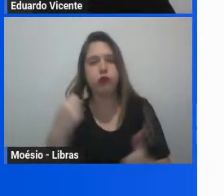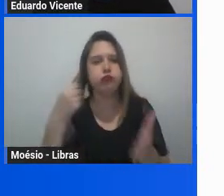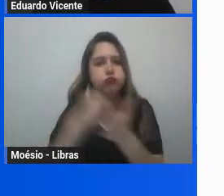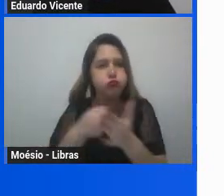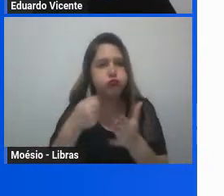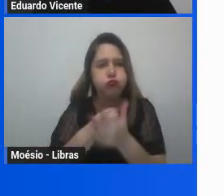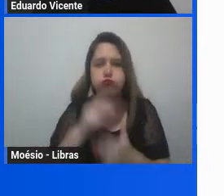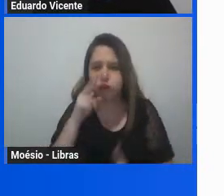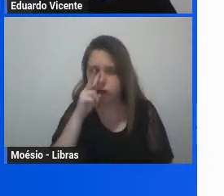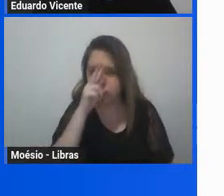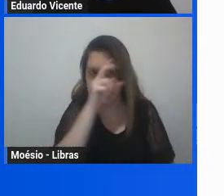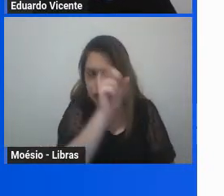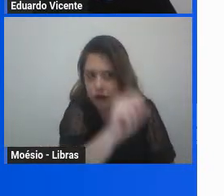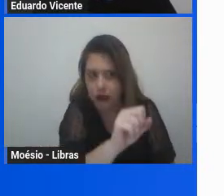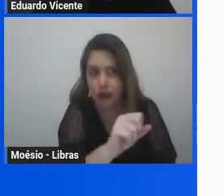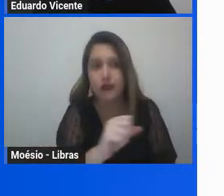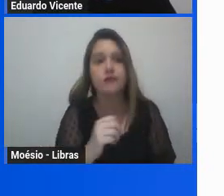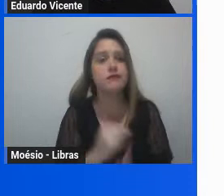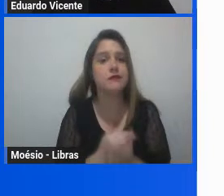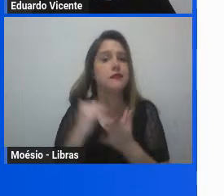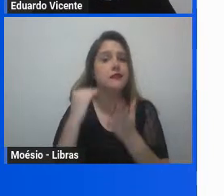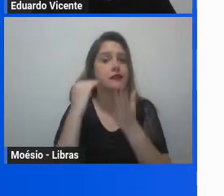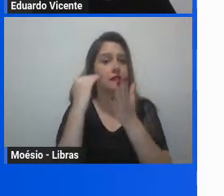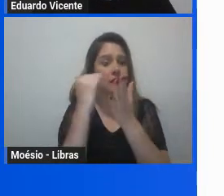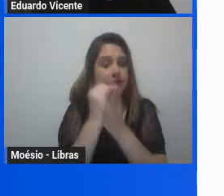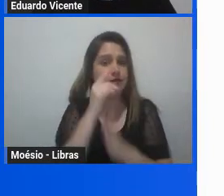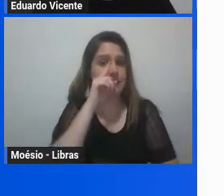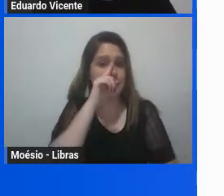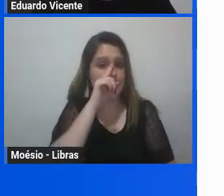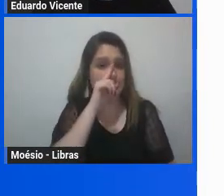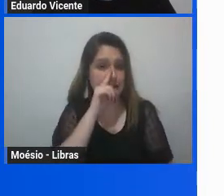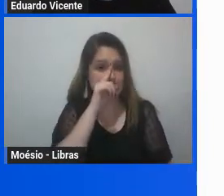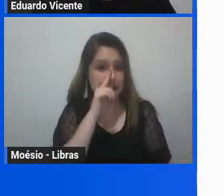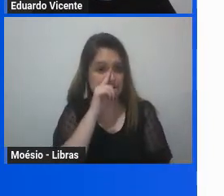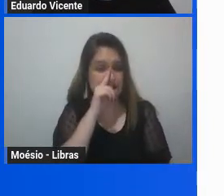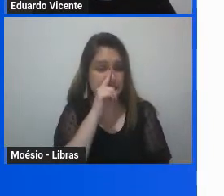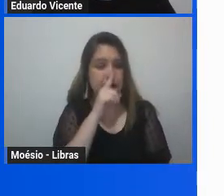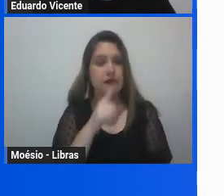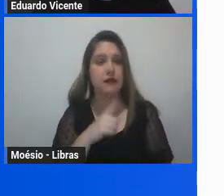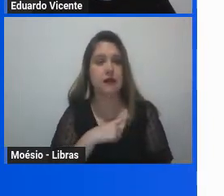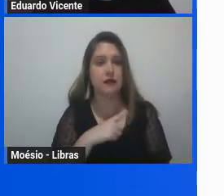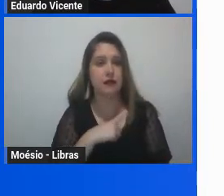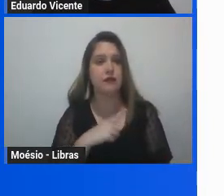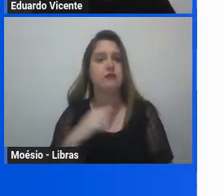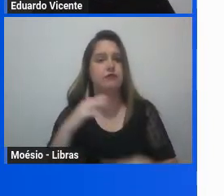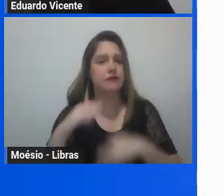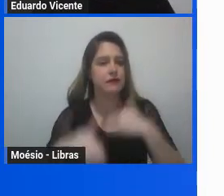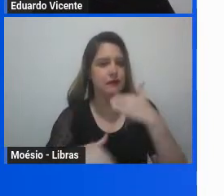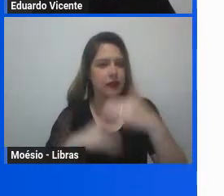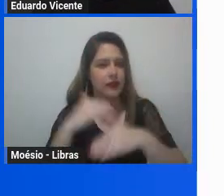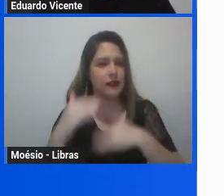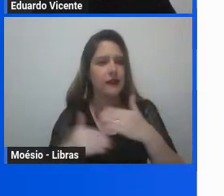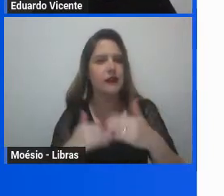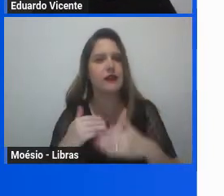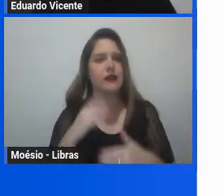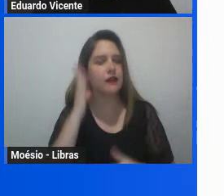né? Cada vez mais nós estamos vendo isto. Veja o setembro, né, que nós passamos, setembro amarelo,